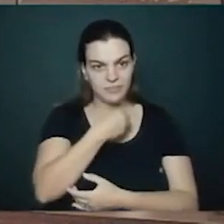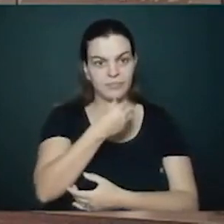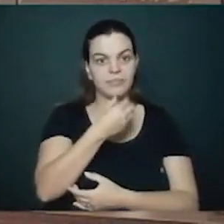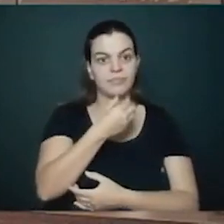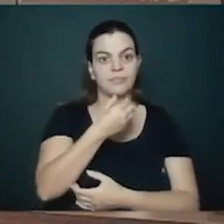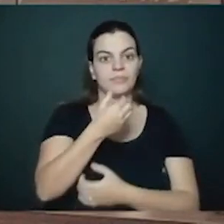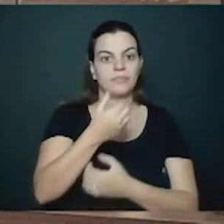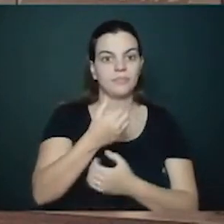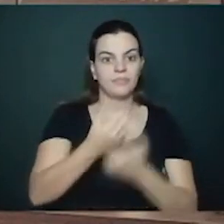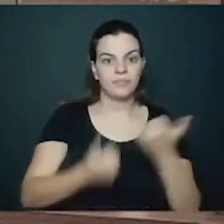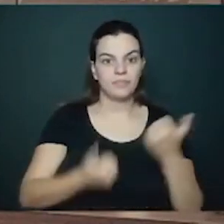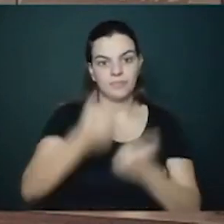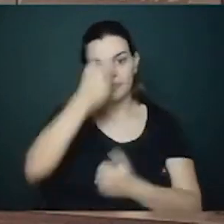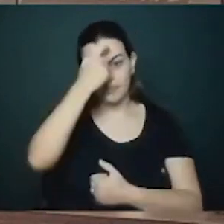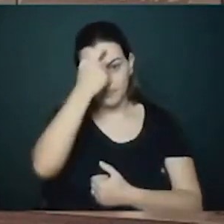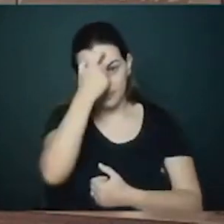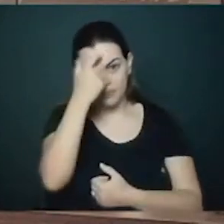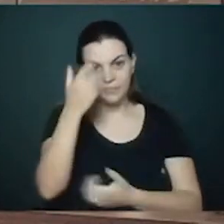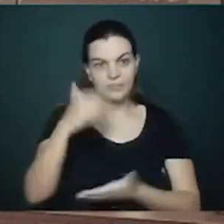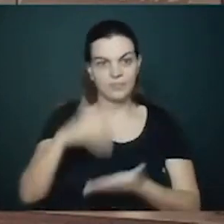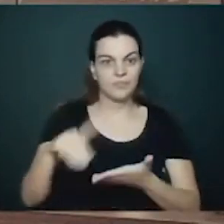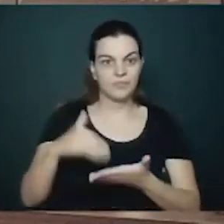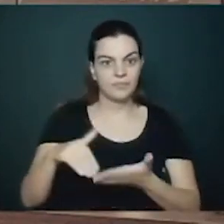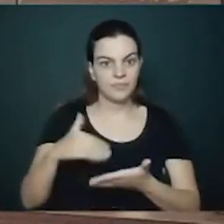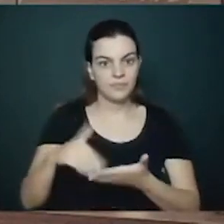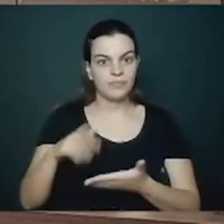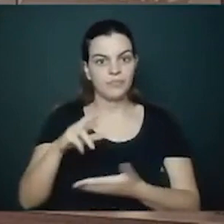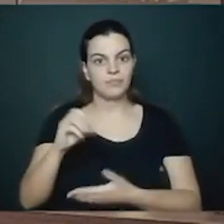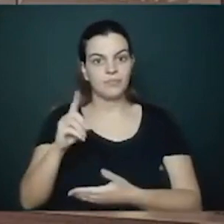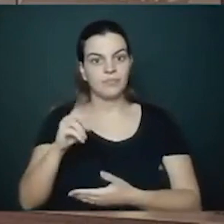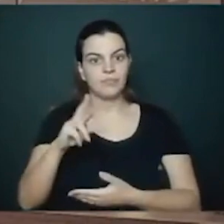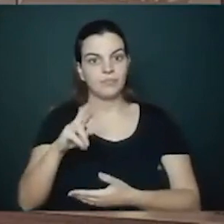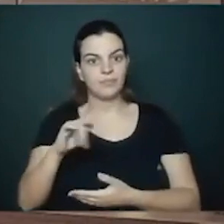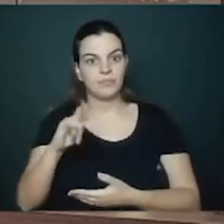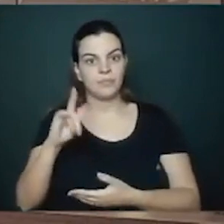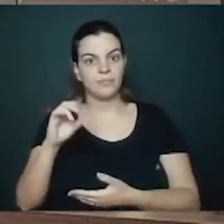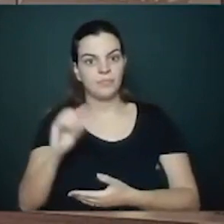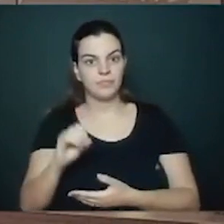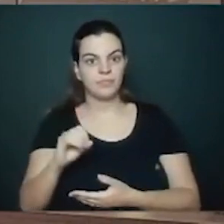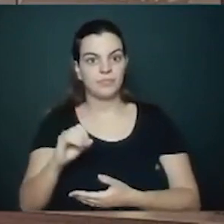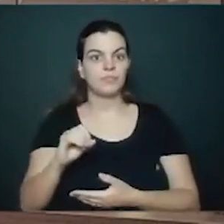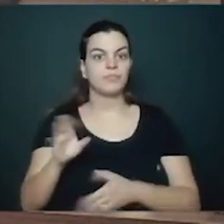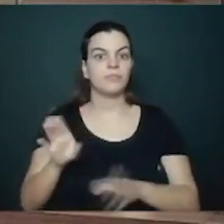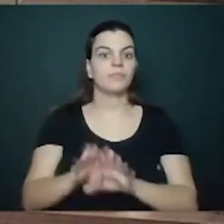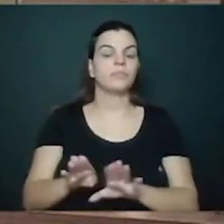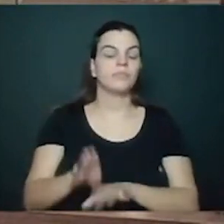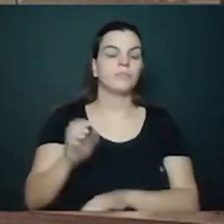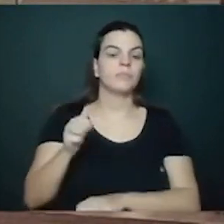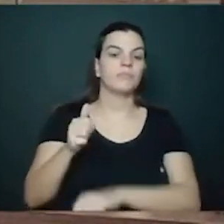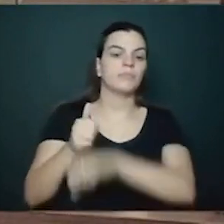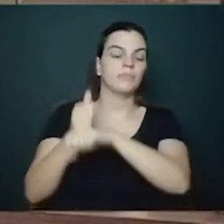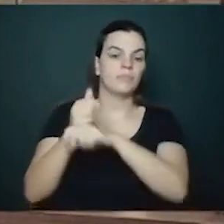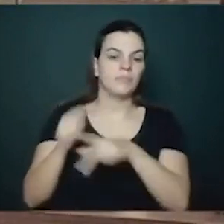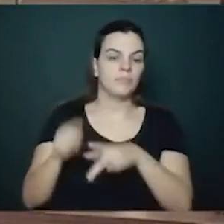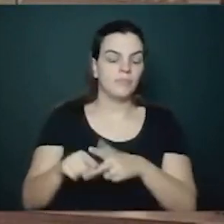SMOP, Rodrigo, o superintendente, o João Vidal, e o João da Labona, lá, o chefe de manutenção urbana lá do Cajuru.